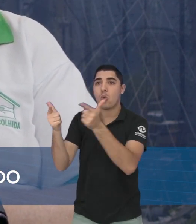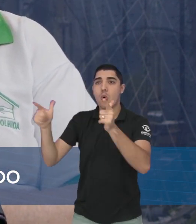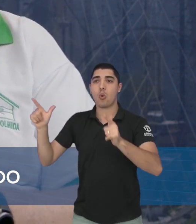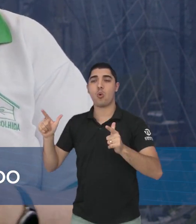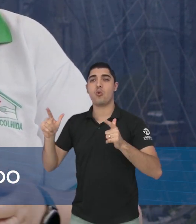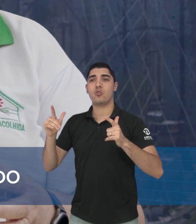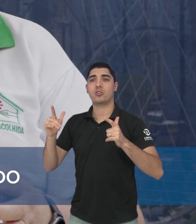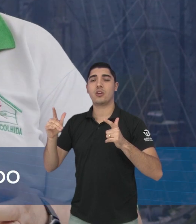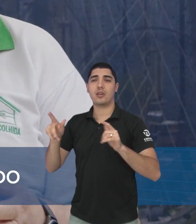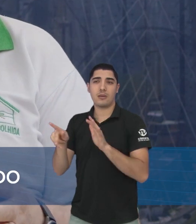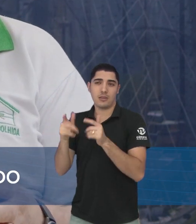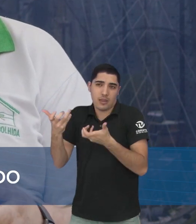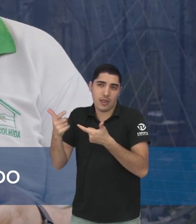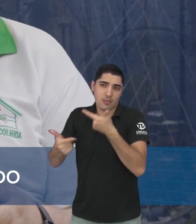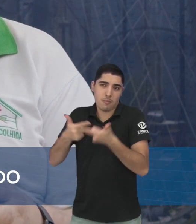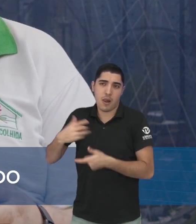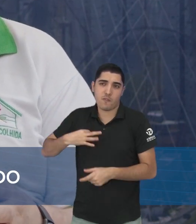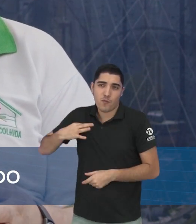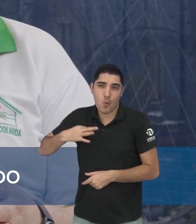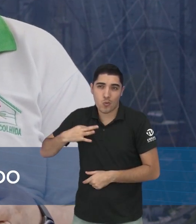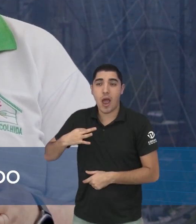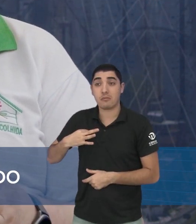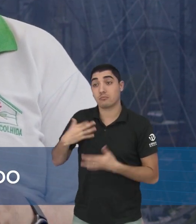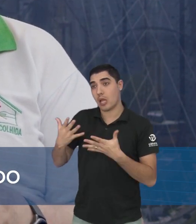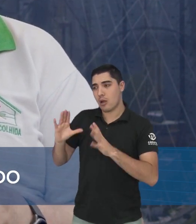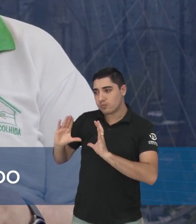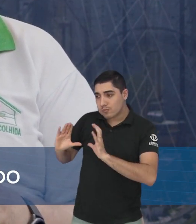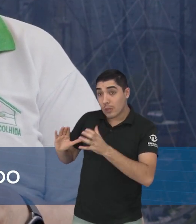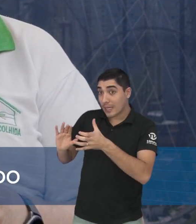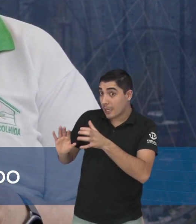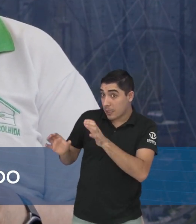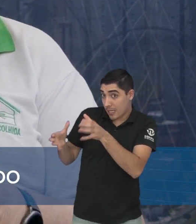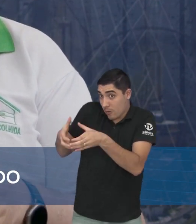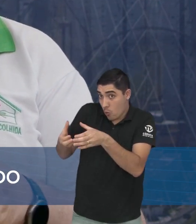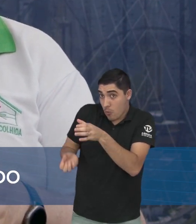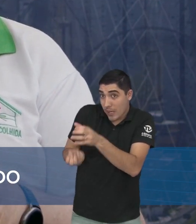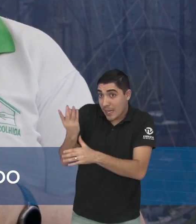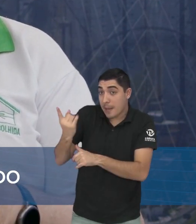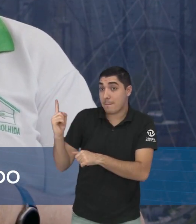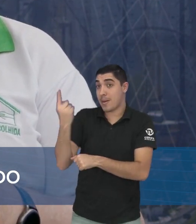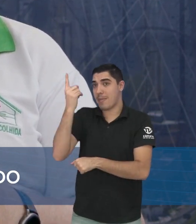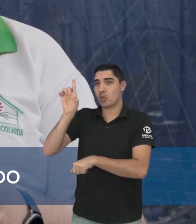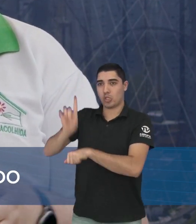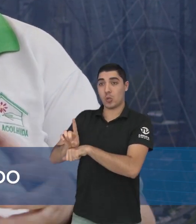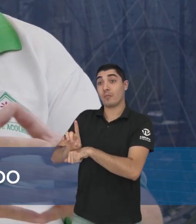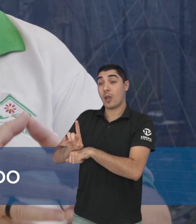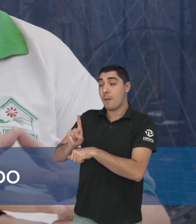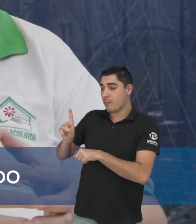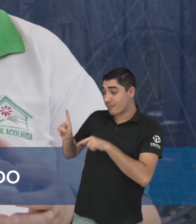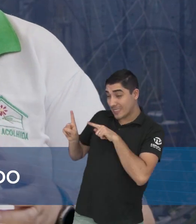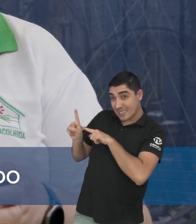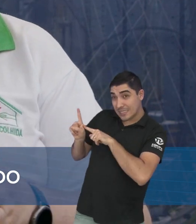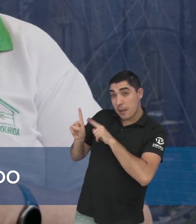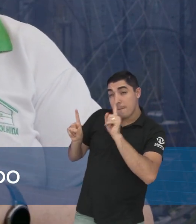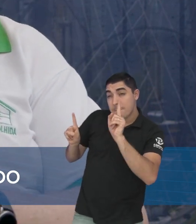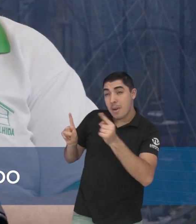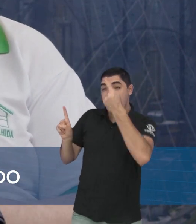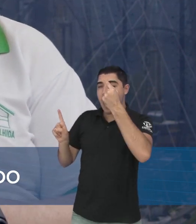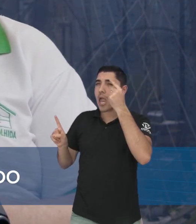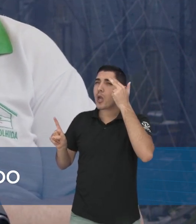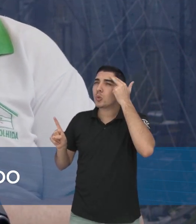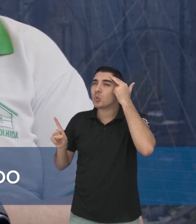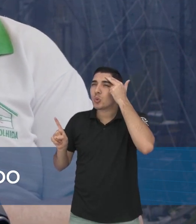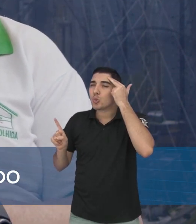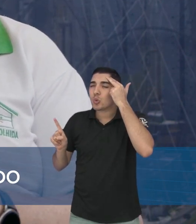para compor uma diretoria. Então, vamos dizer assim, os primeiros sonhadores de um